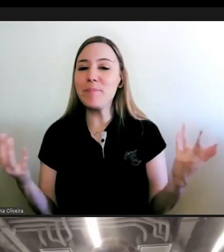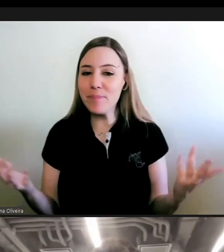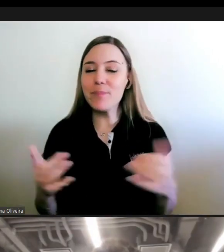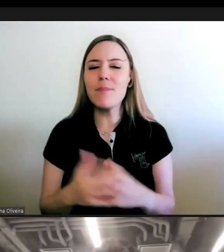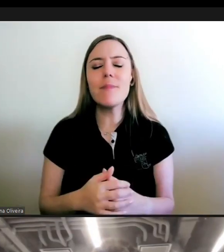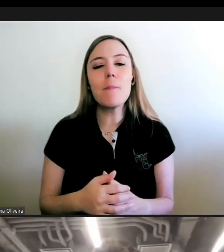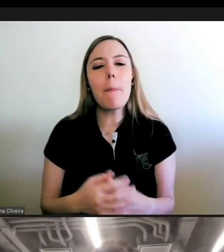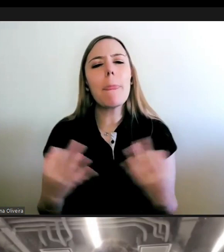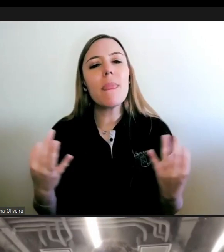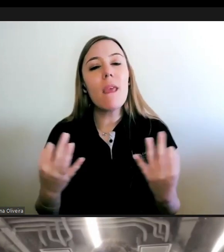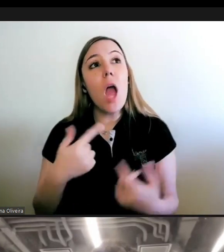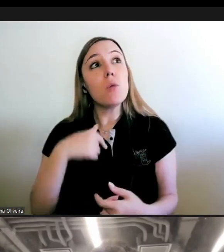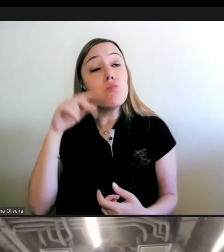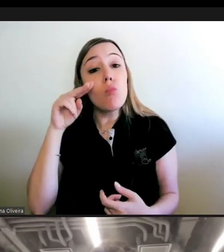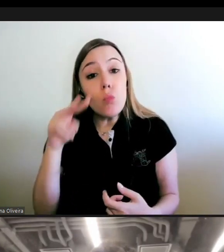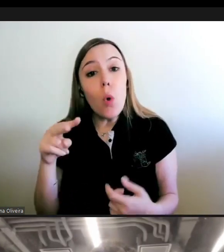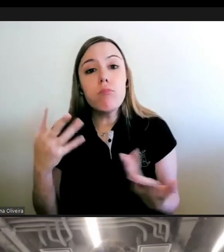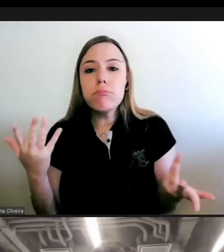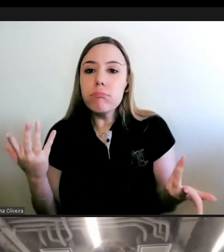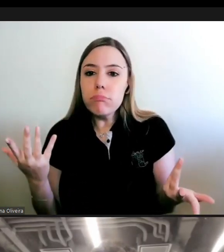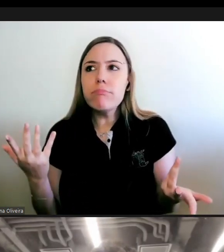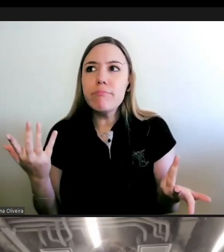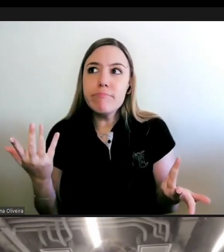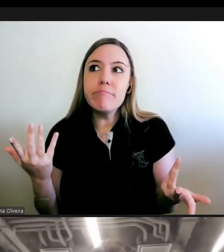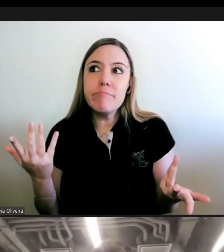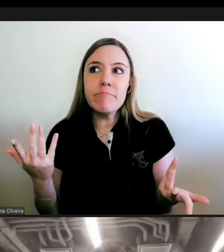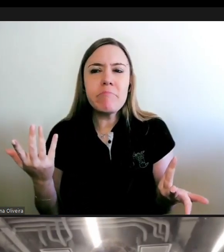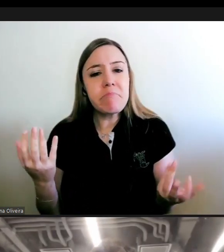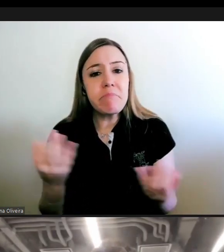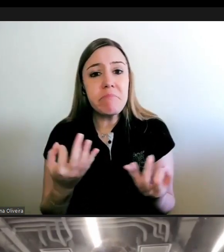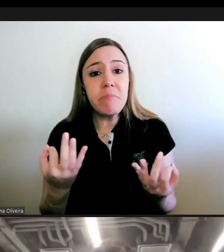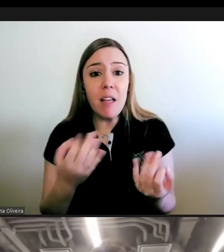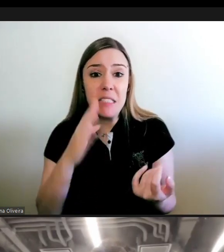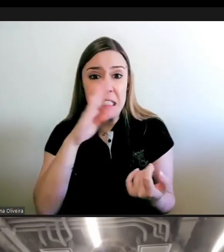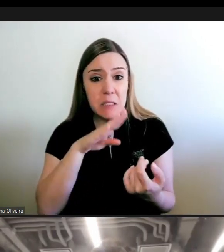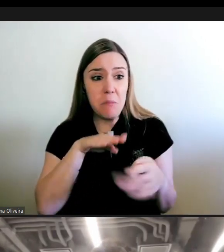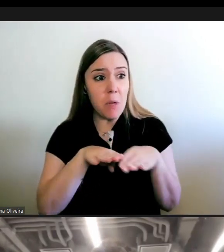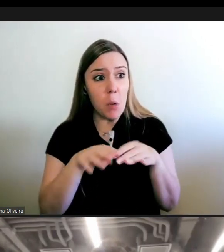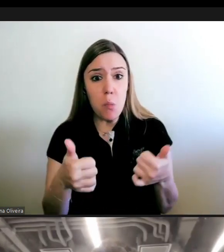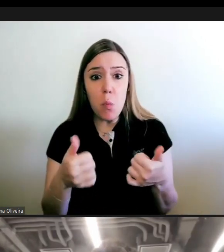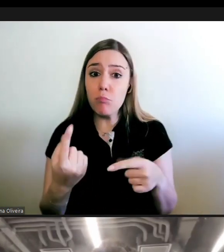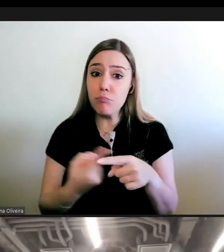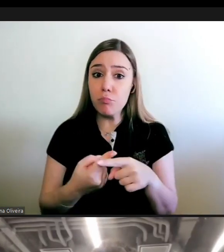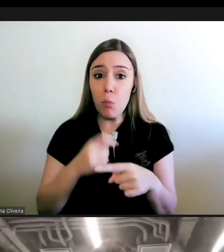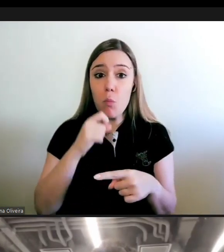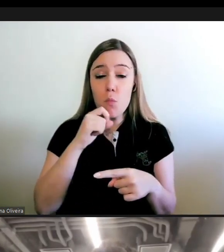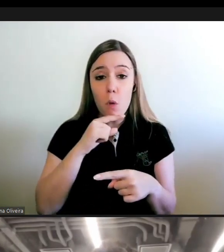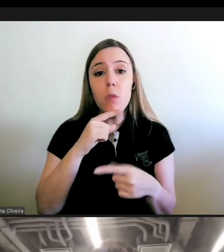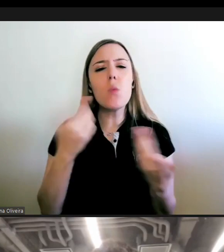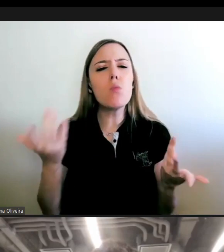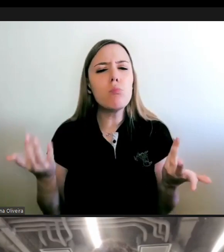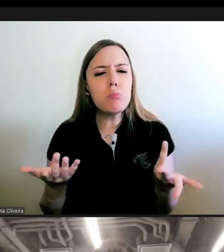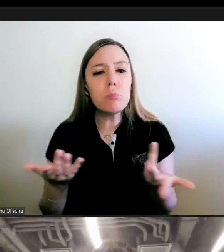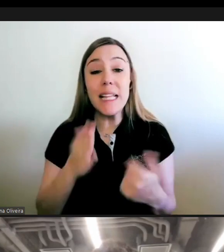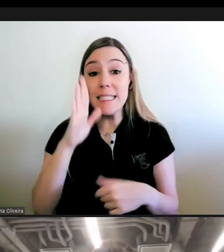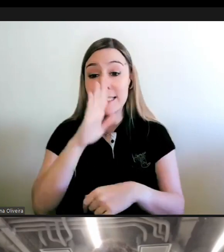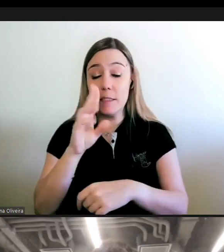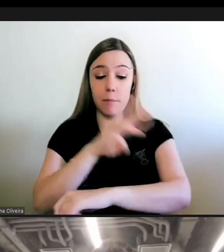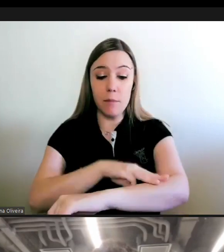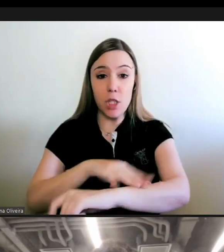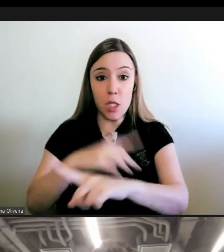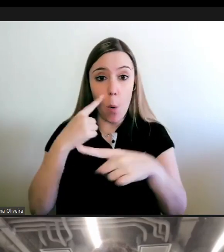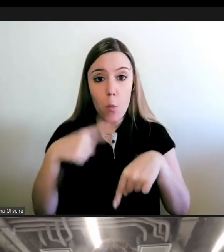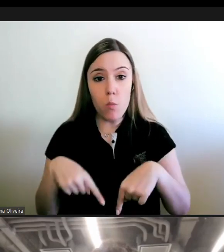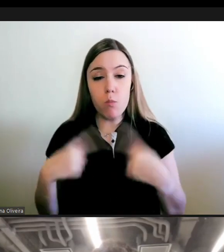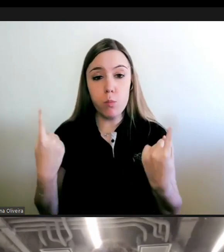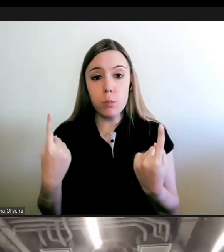de facto, que é entendido como uma boa prática, seria muito interessante que a própria administração pública também